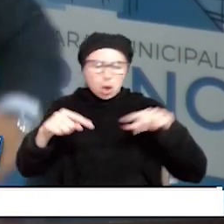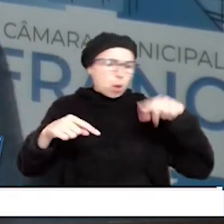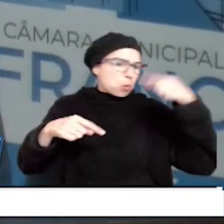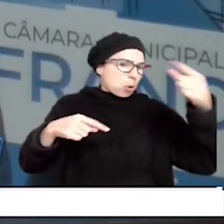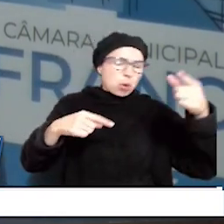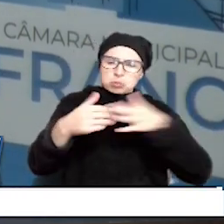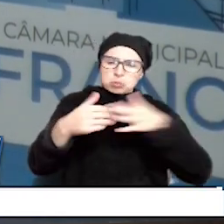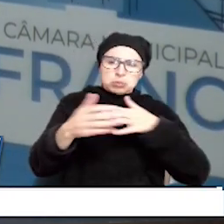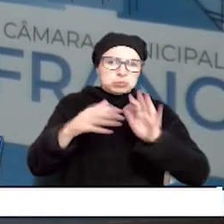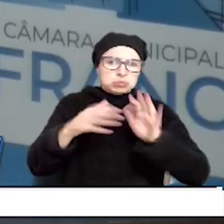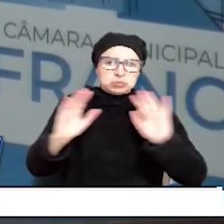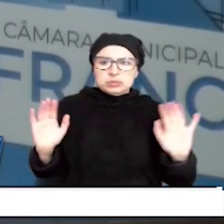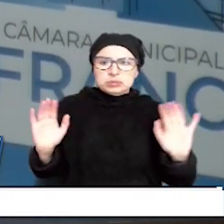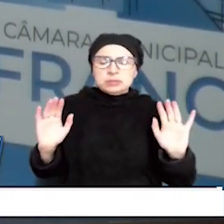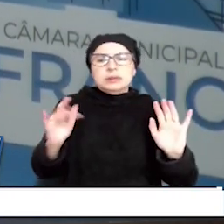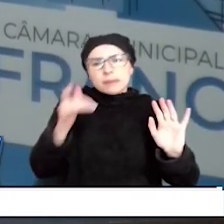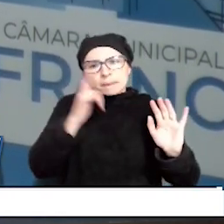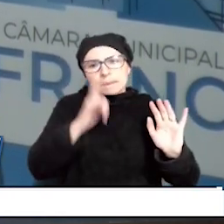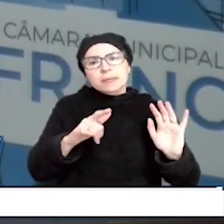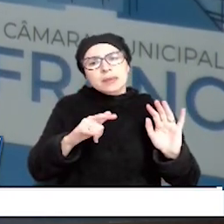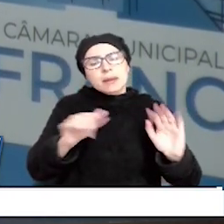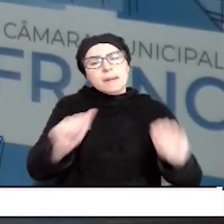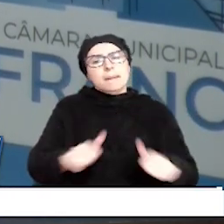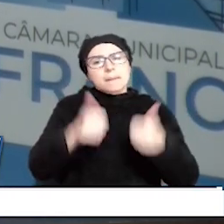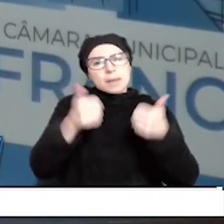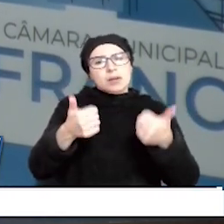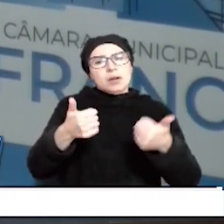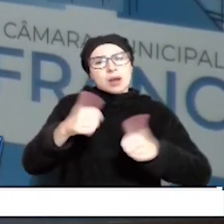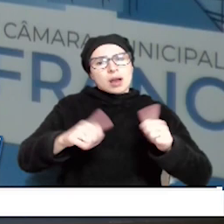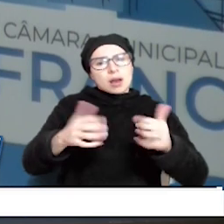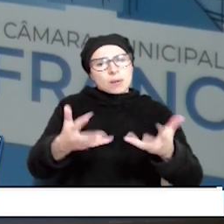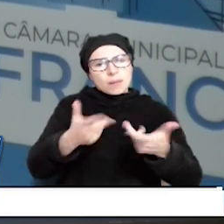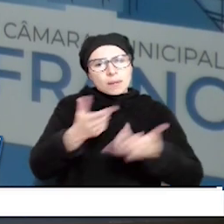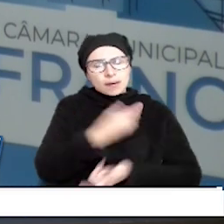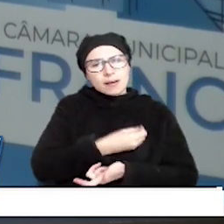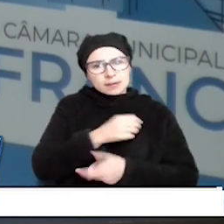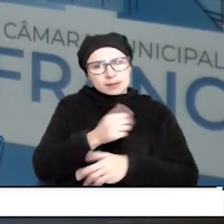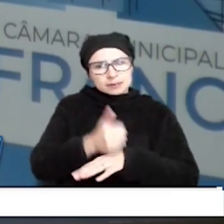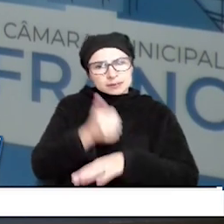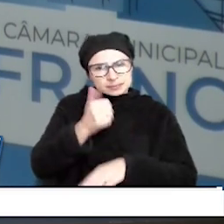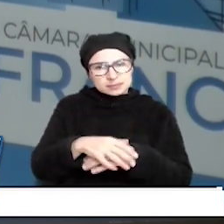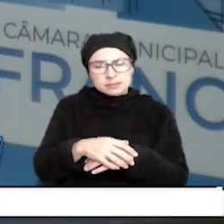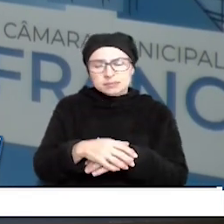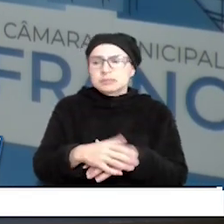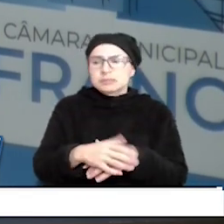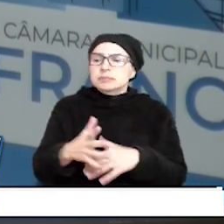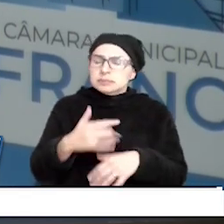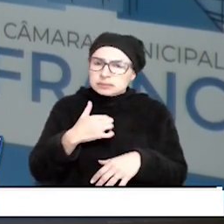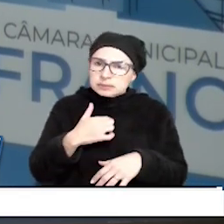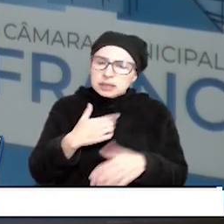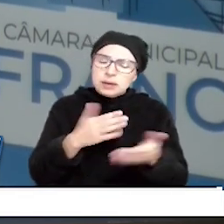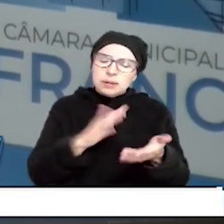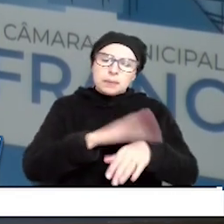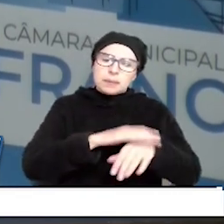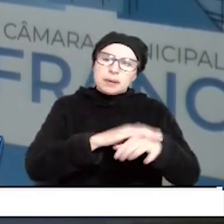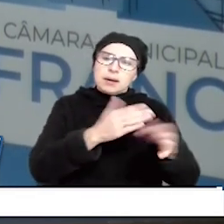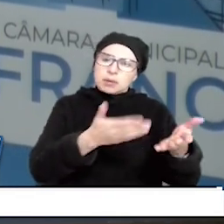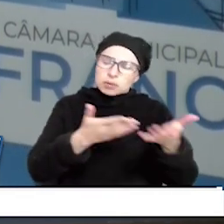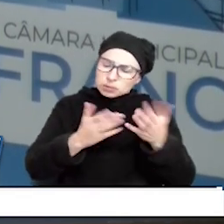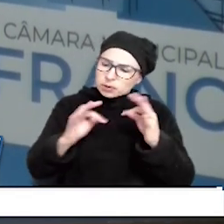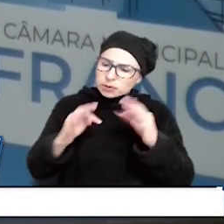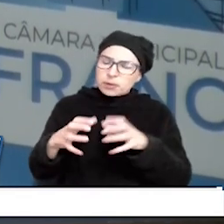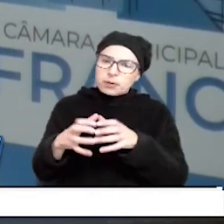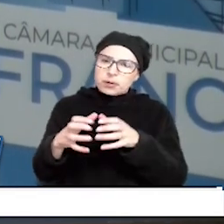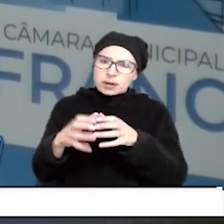que virão, para que a gente possa melhorar a qualidade de vida do francano. Então, assim, eu faço um convite a todos os meus colegas vereadores,